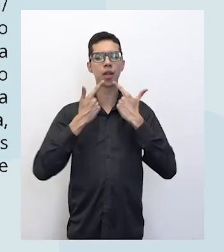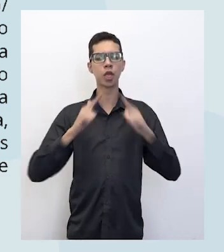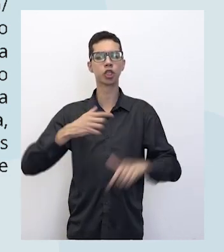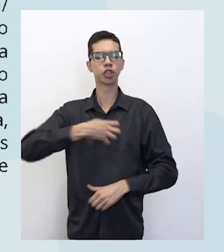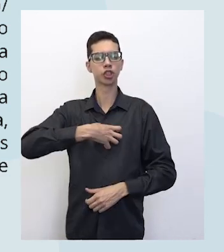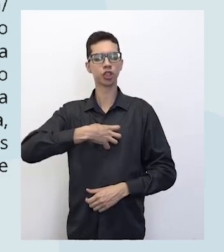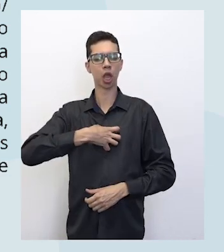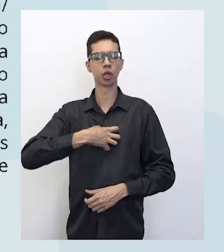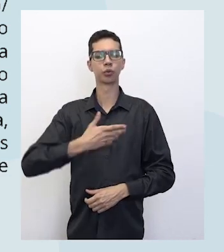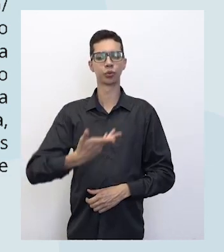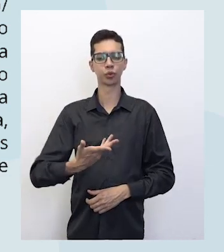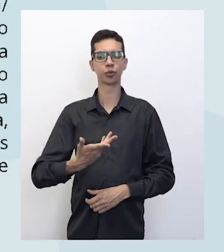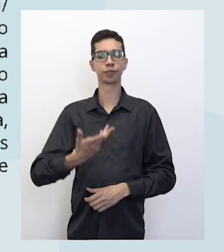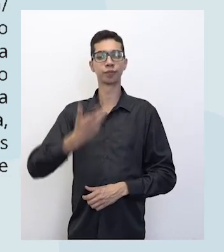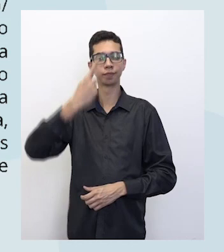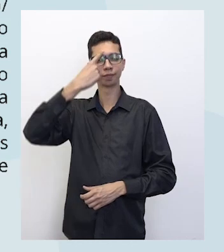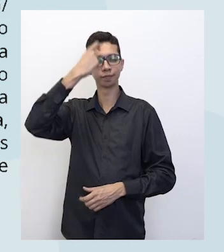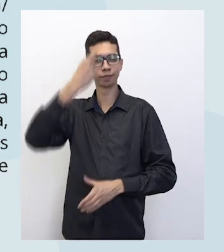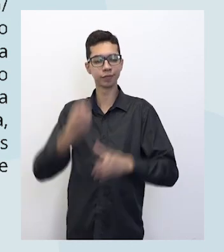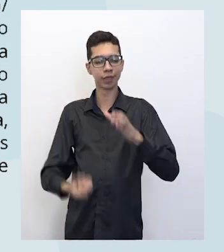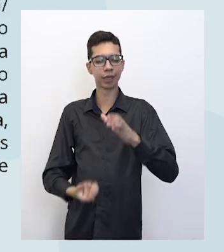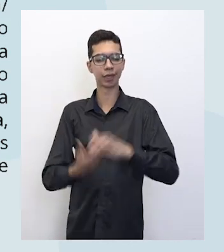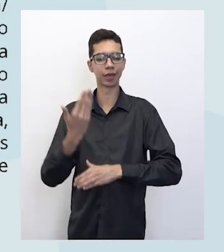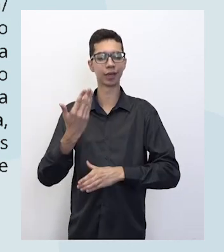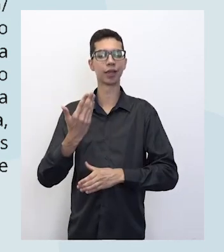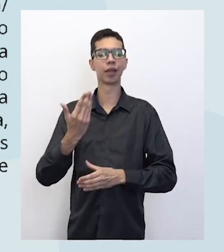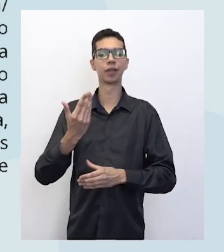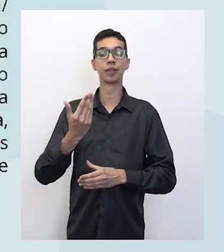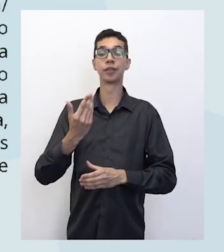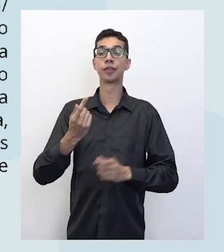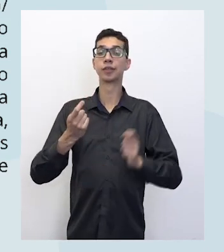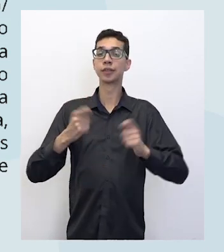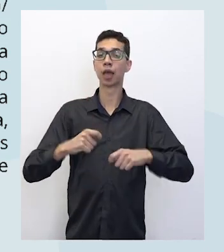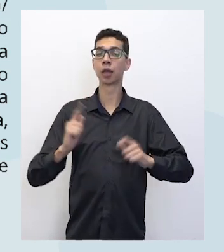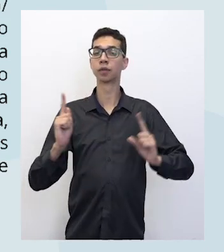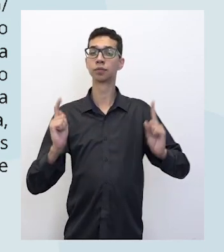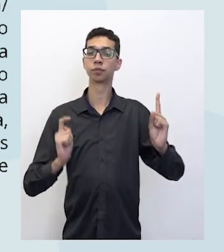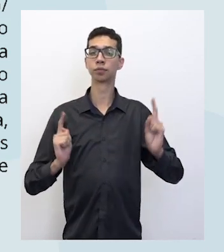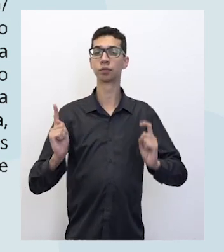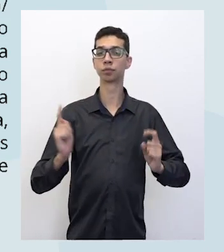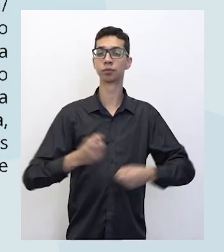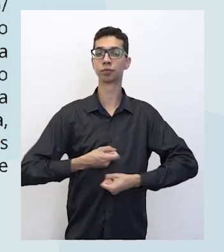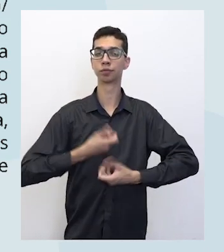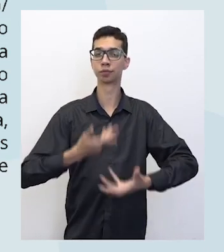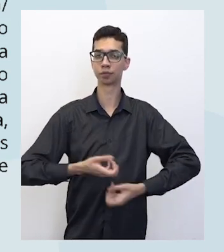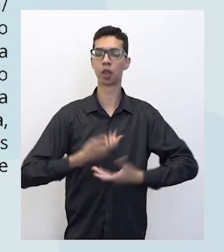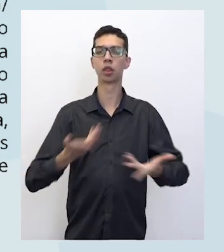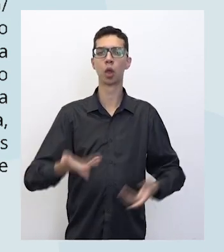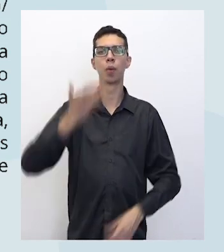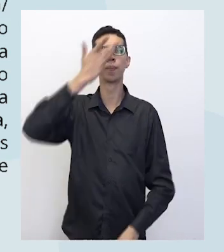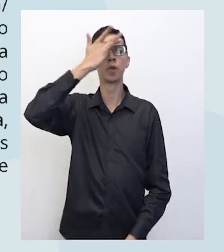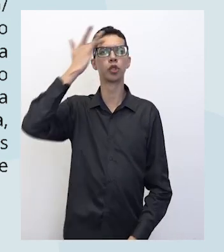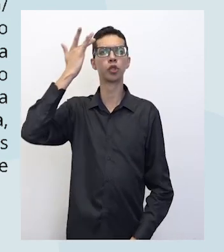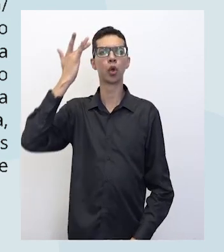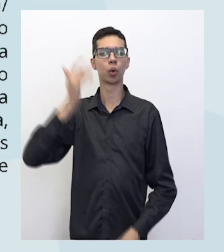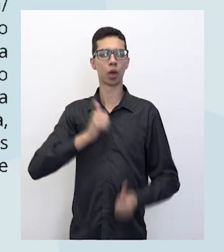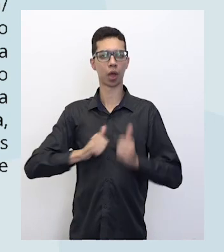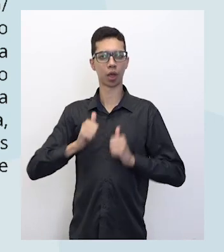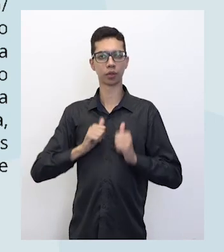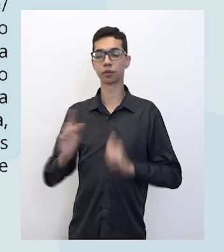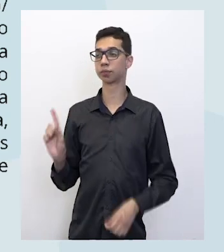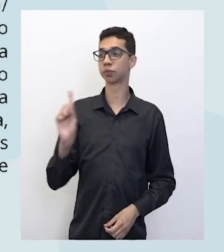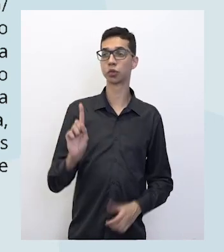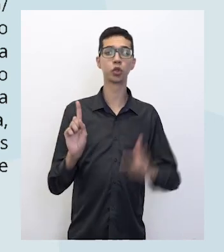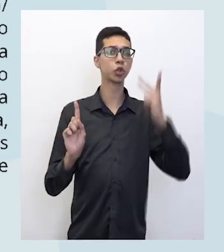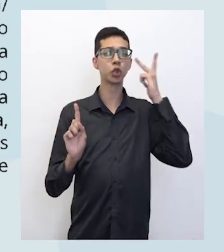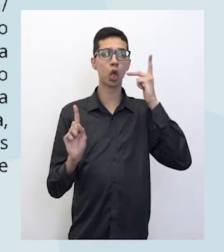teatral. Ele se coloca ali como uma pessoa comum, né? Ele tira toda aquela questão da magia do teatro,